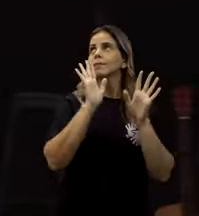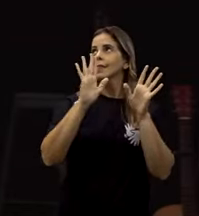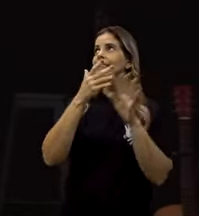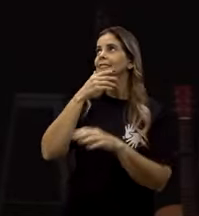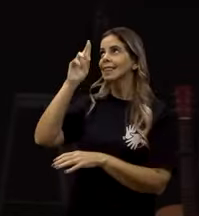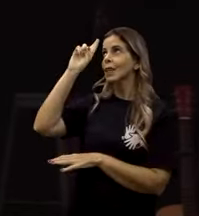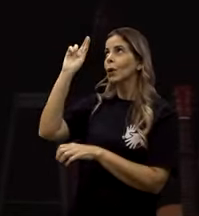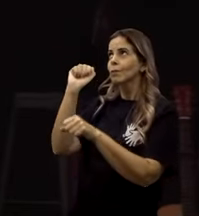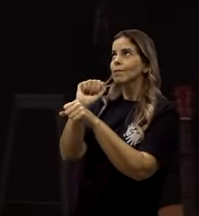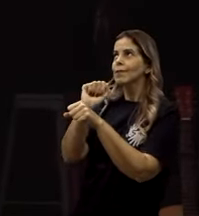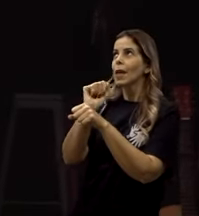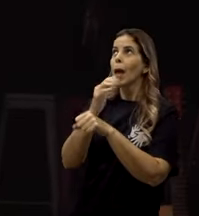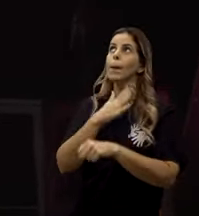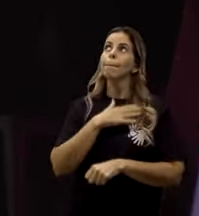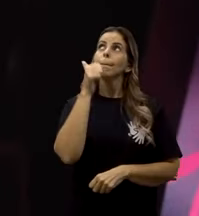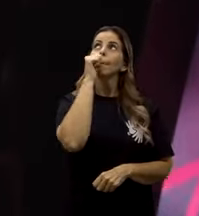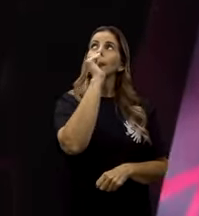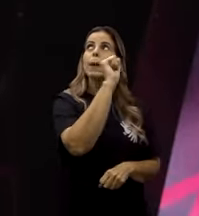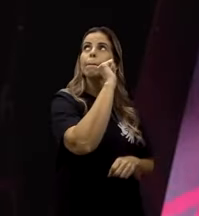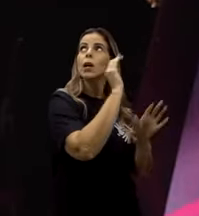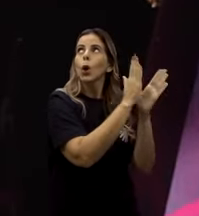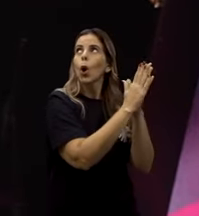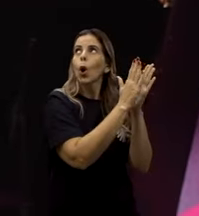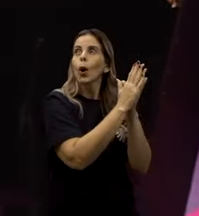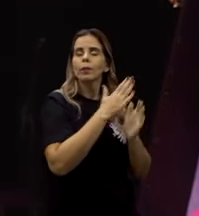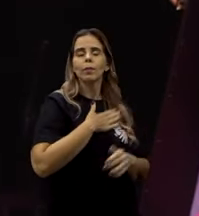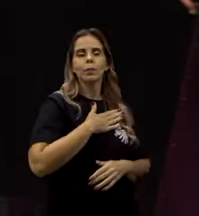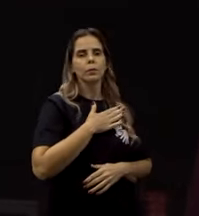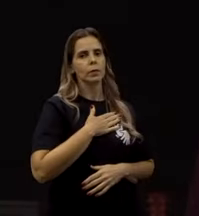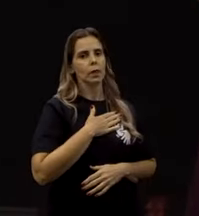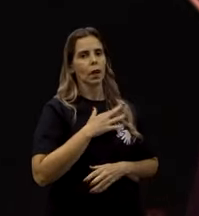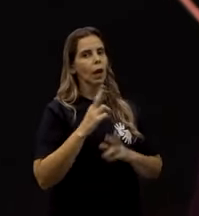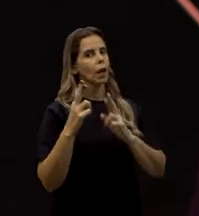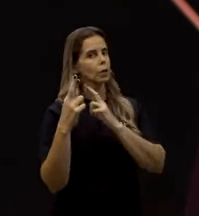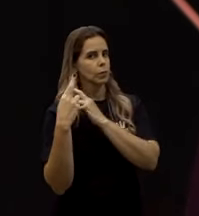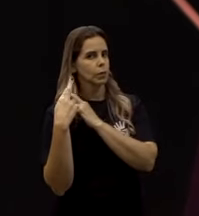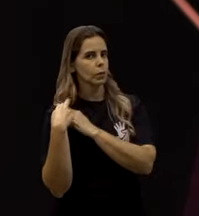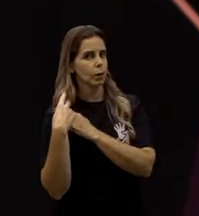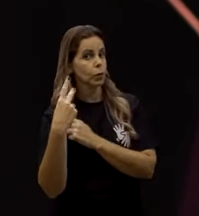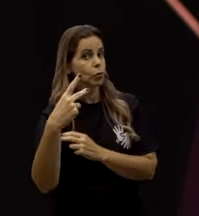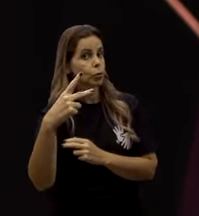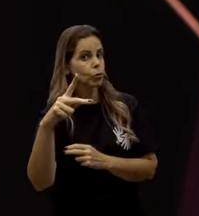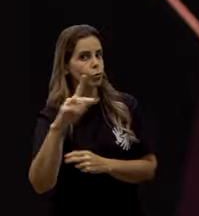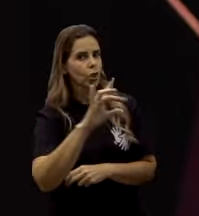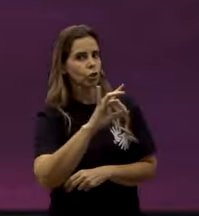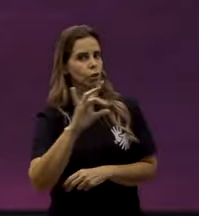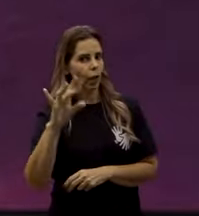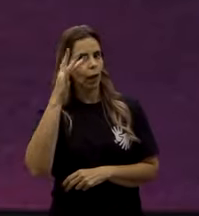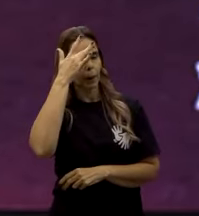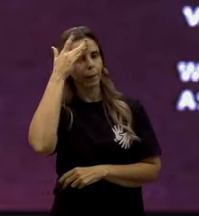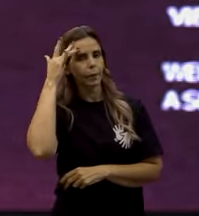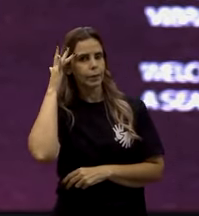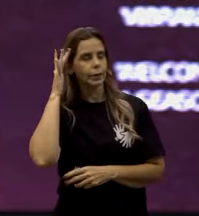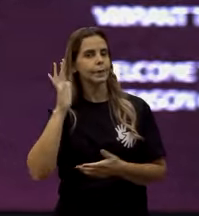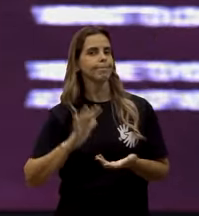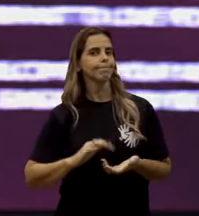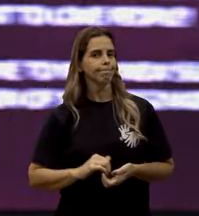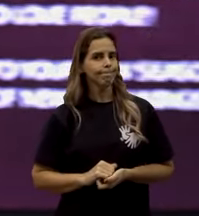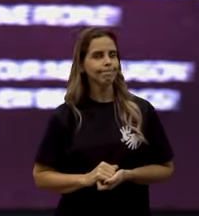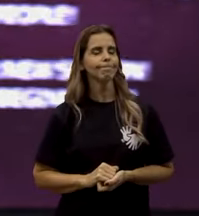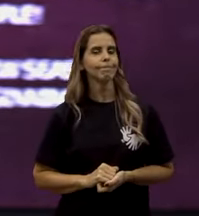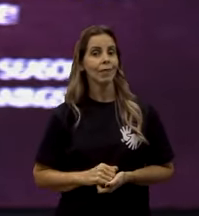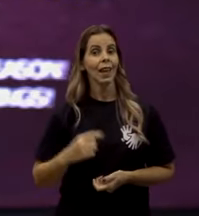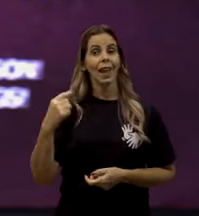ora por mim ô mãe irão é responsabilidade de cada um de nós é m eu vou